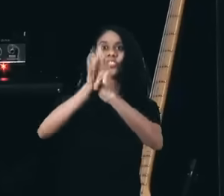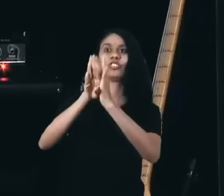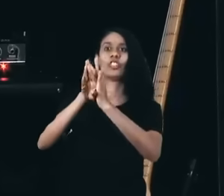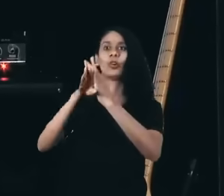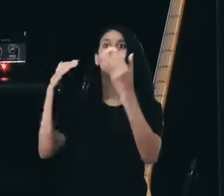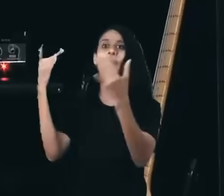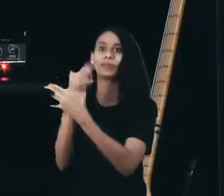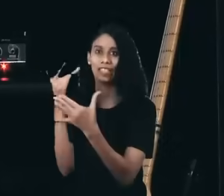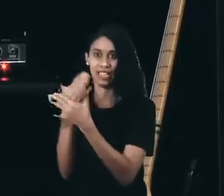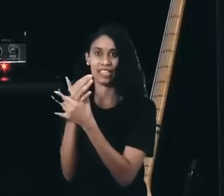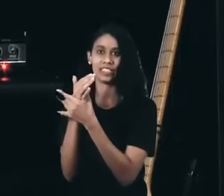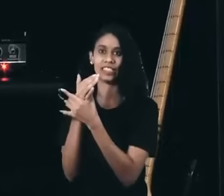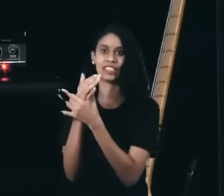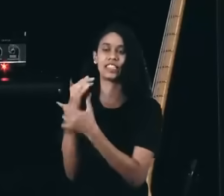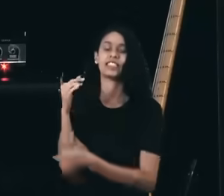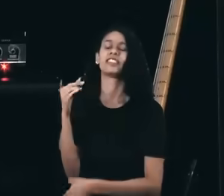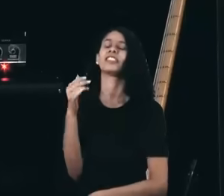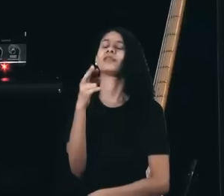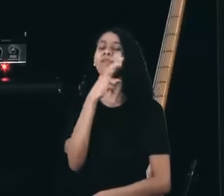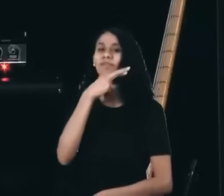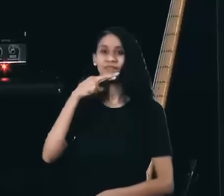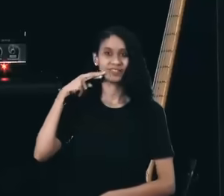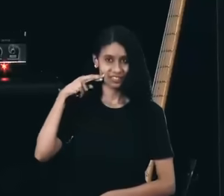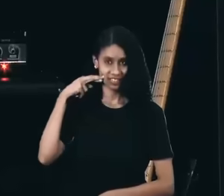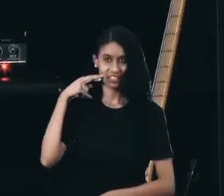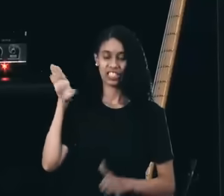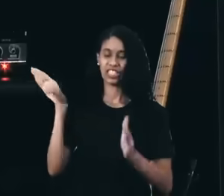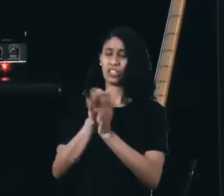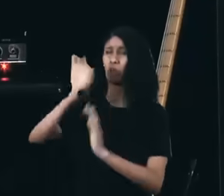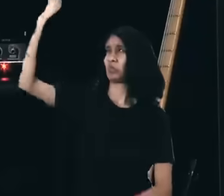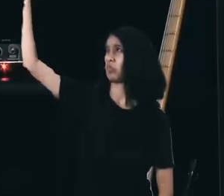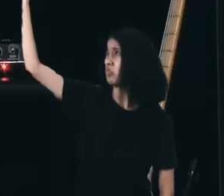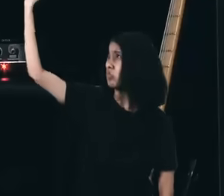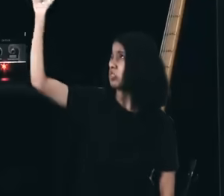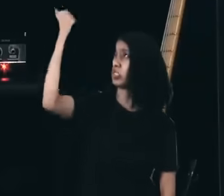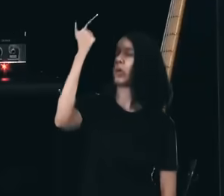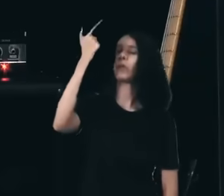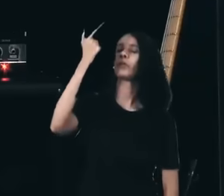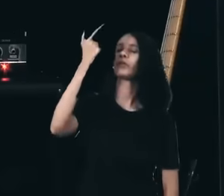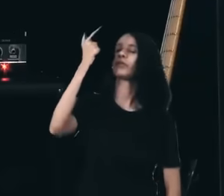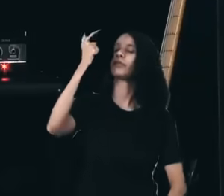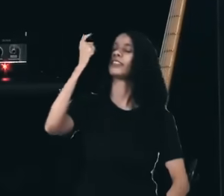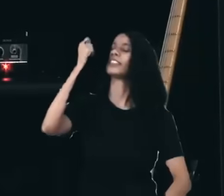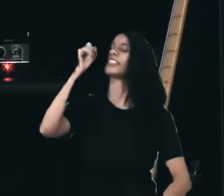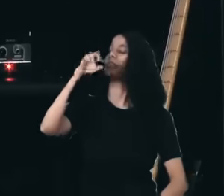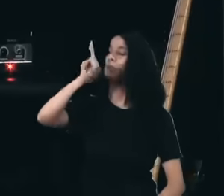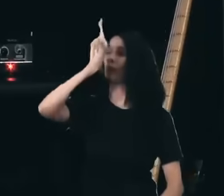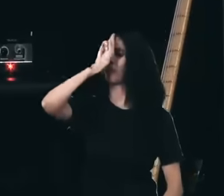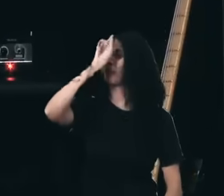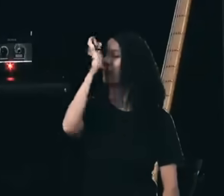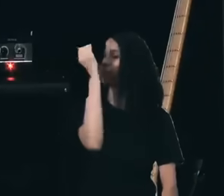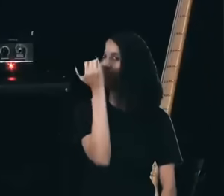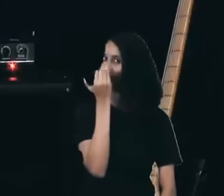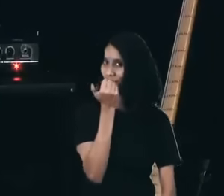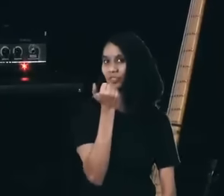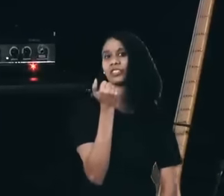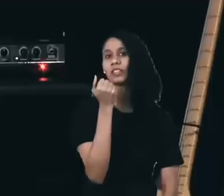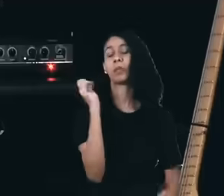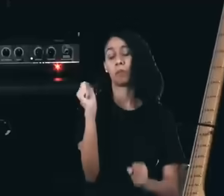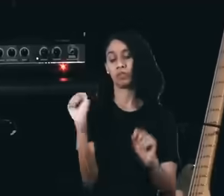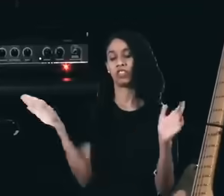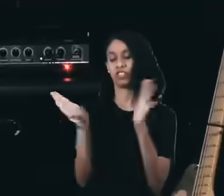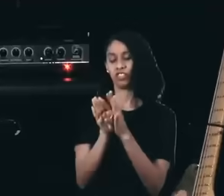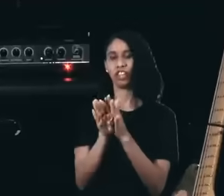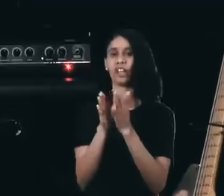cidade de Rebeca. E ele chegou no sol quente do meio-dia. Para comigo e pensa. Ele poderia ter chegado e dito assim,